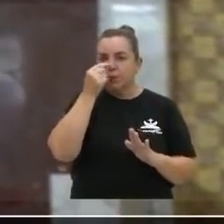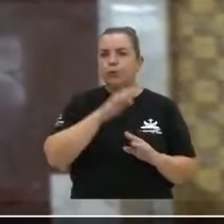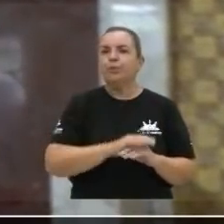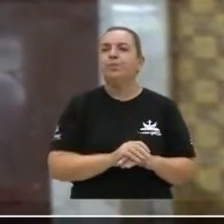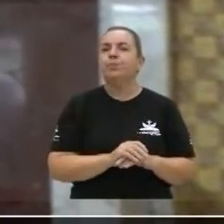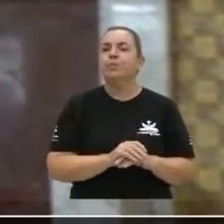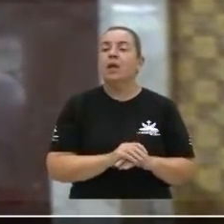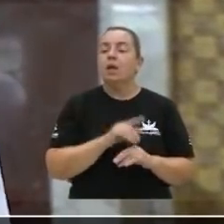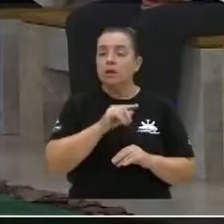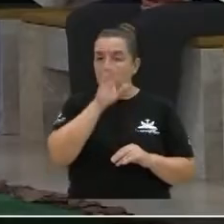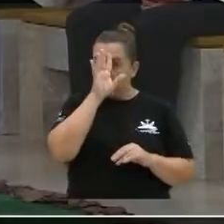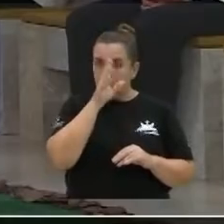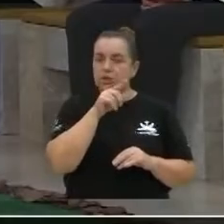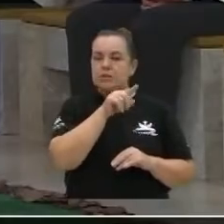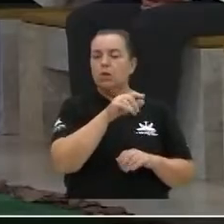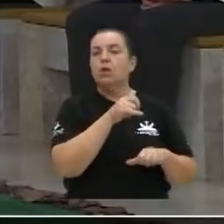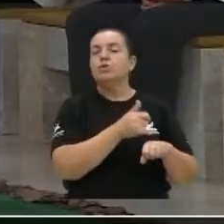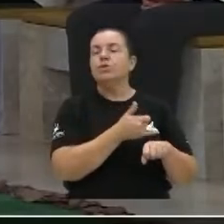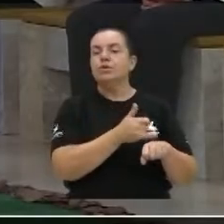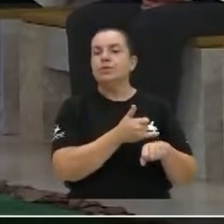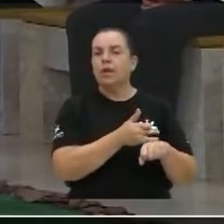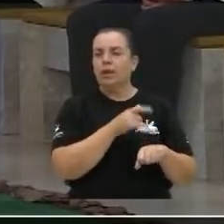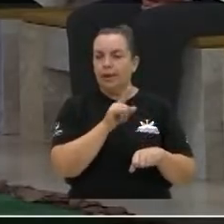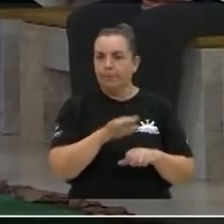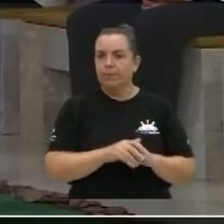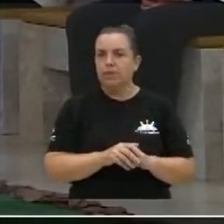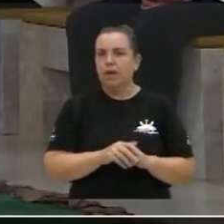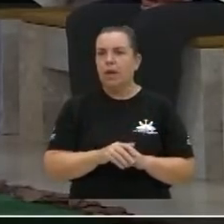aconteceu? Em Jerusalém,